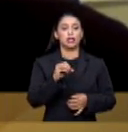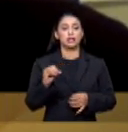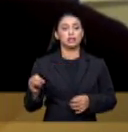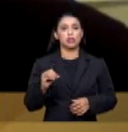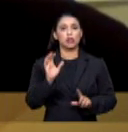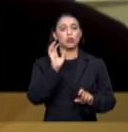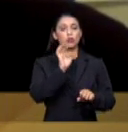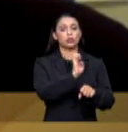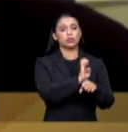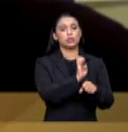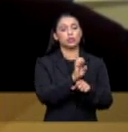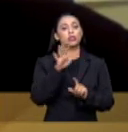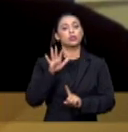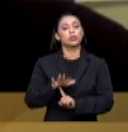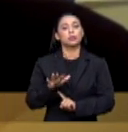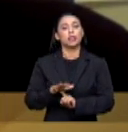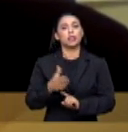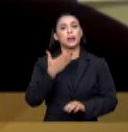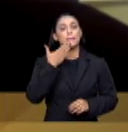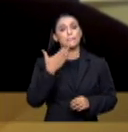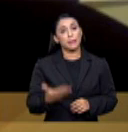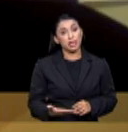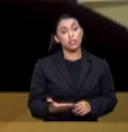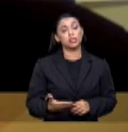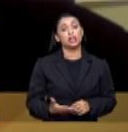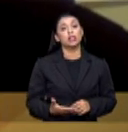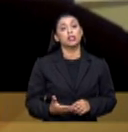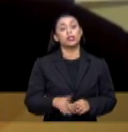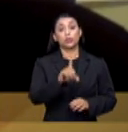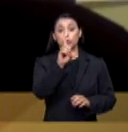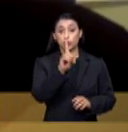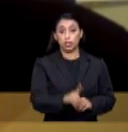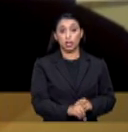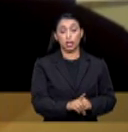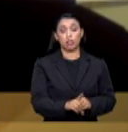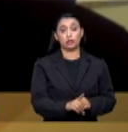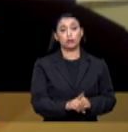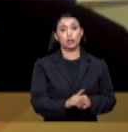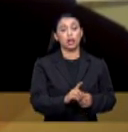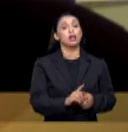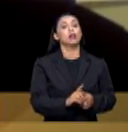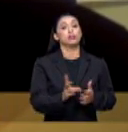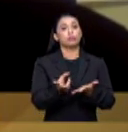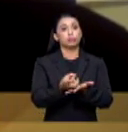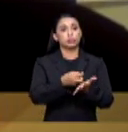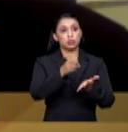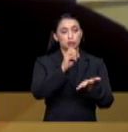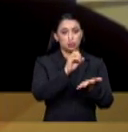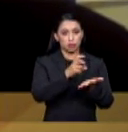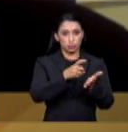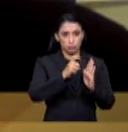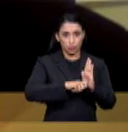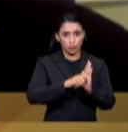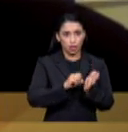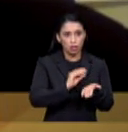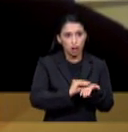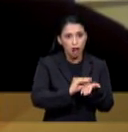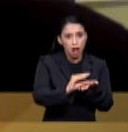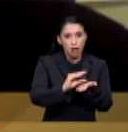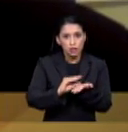Paraná, pretende que seja declarado seu direito ao produto da repartição tributária do imposto de renda retido na